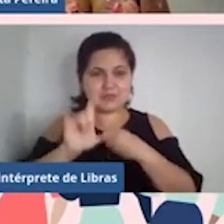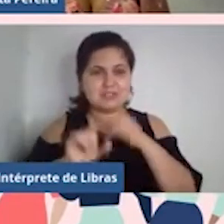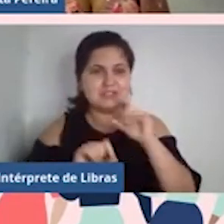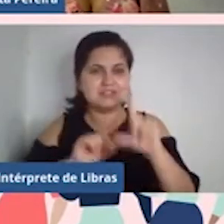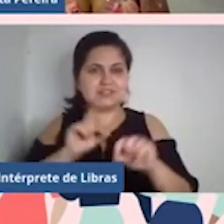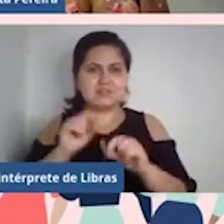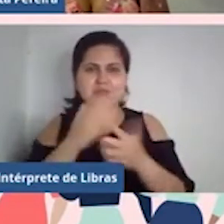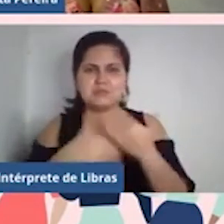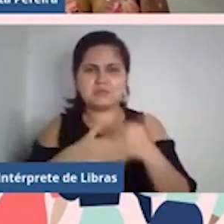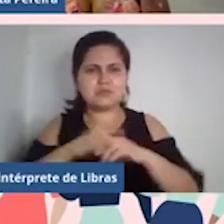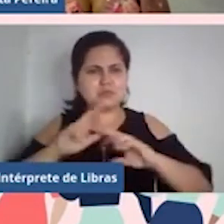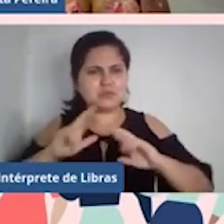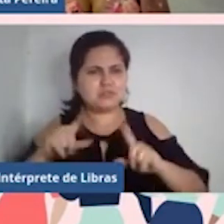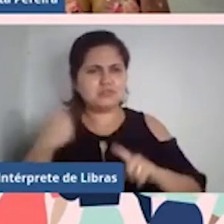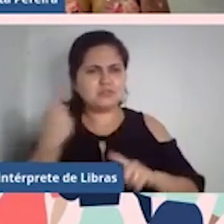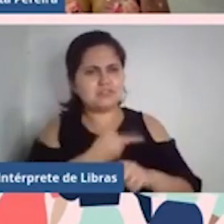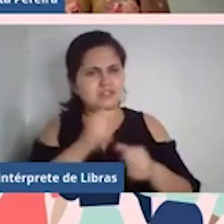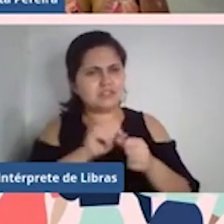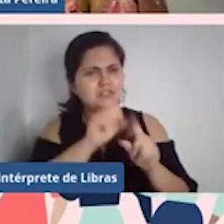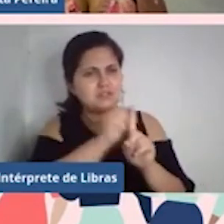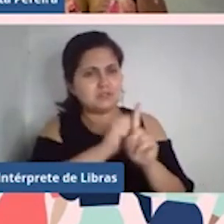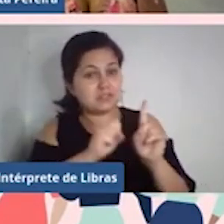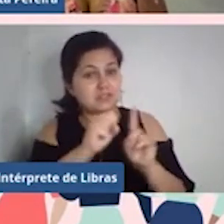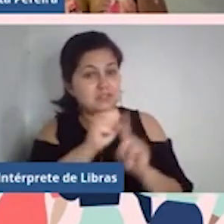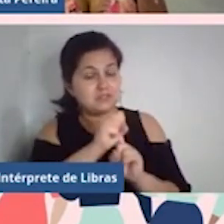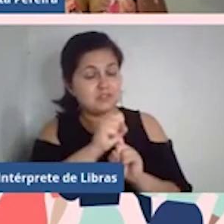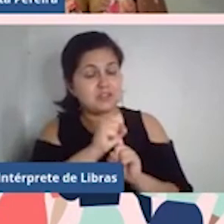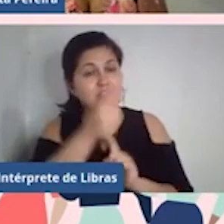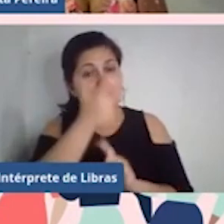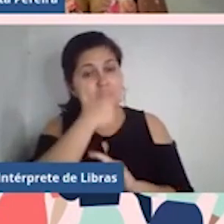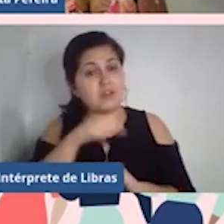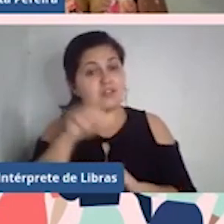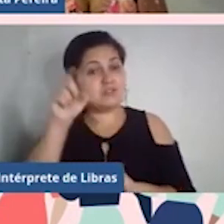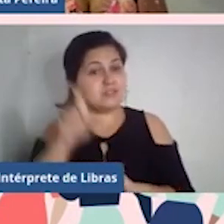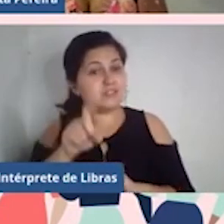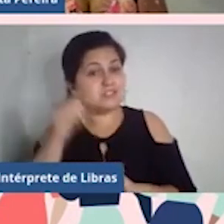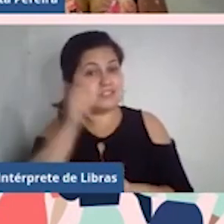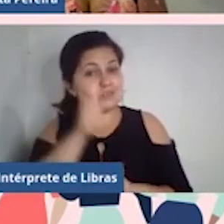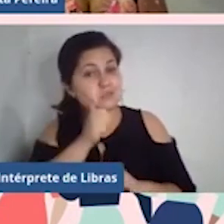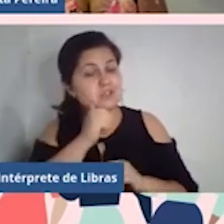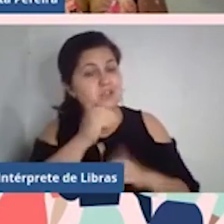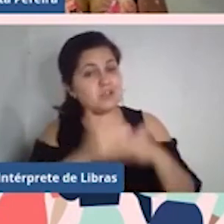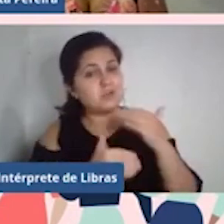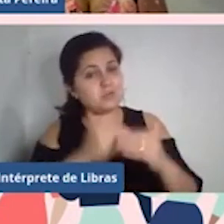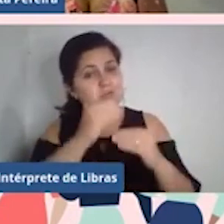toda a diferença que a gente faz na sociedade. E eu acho que ser mulher é um processo em construção.